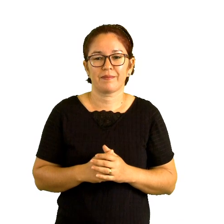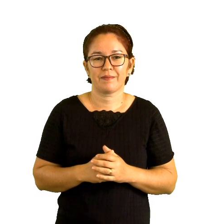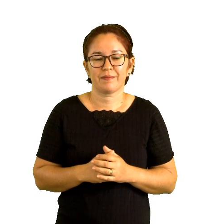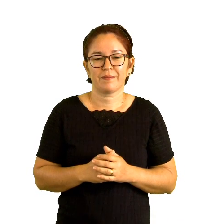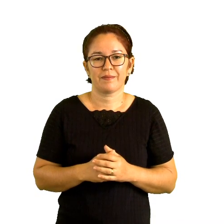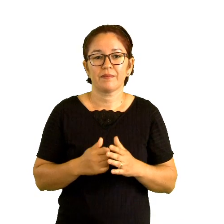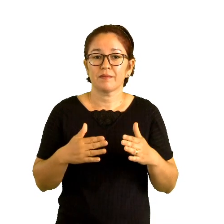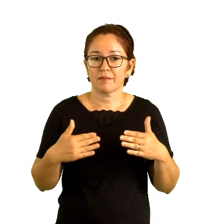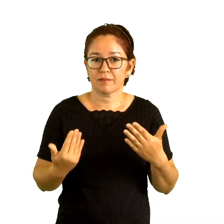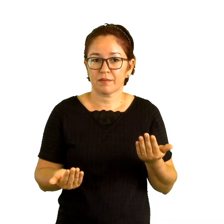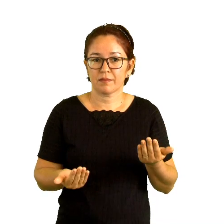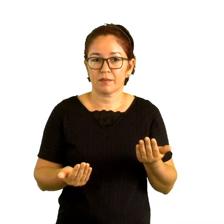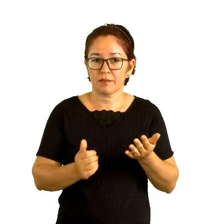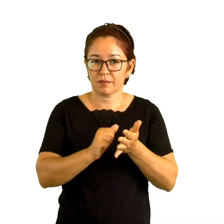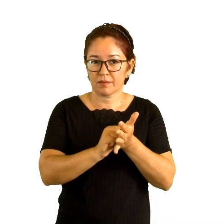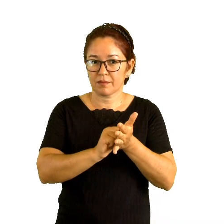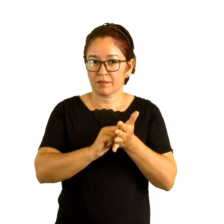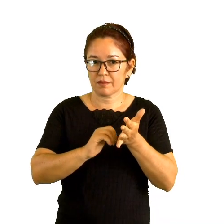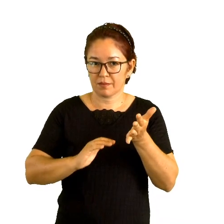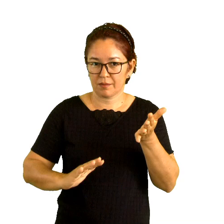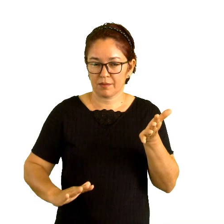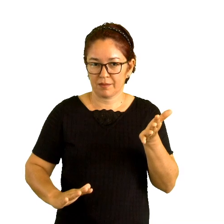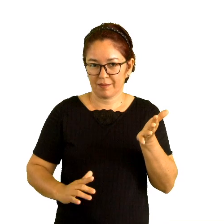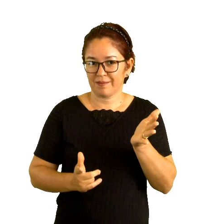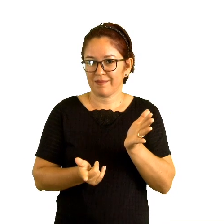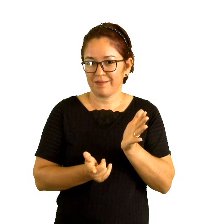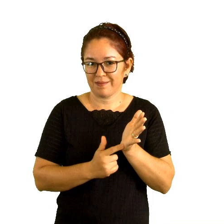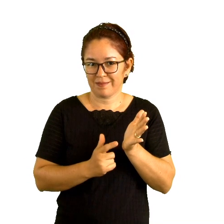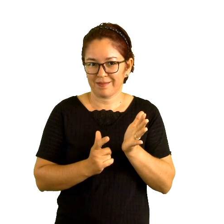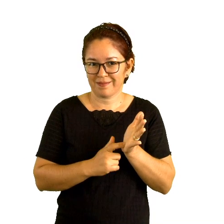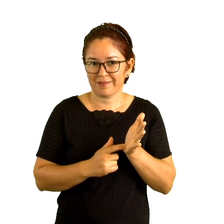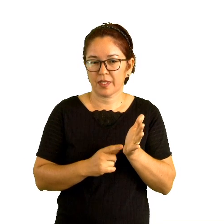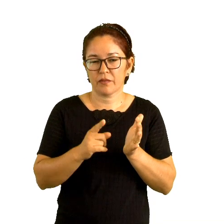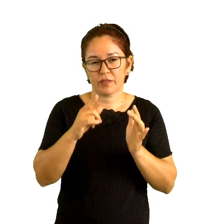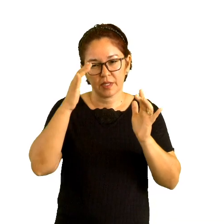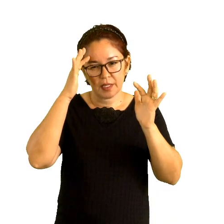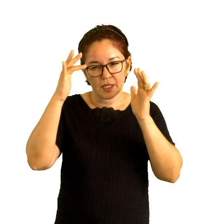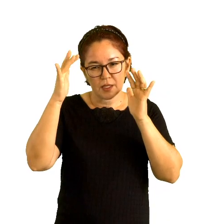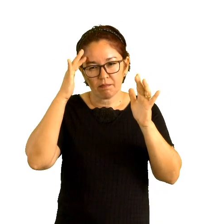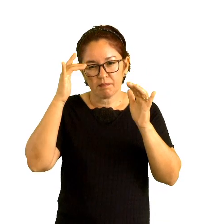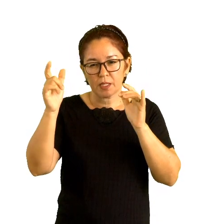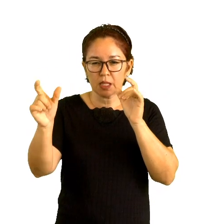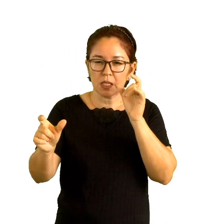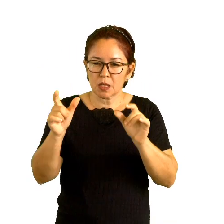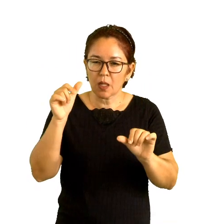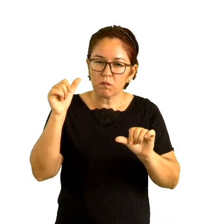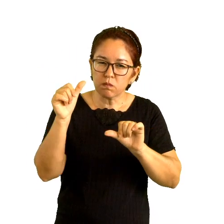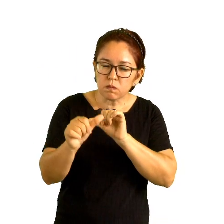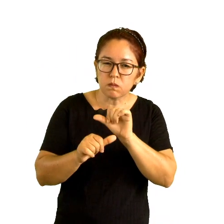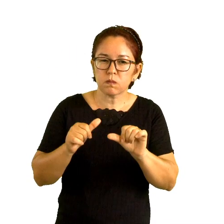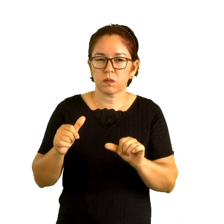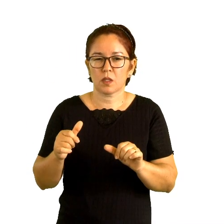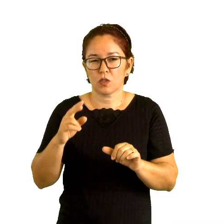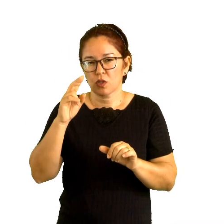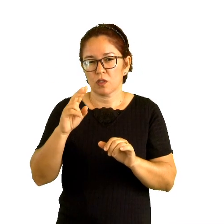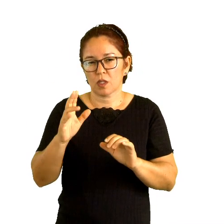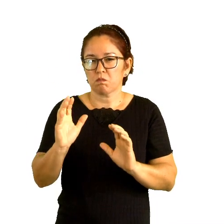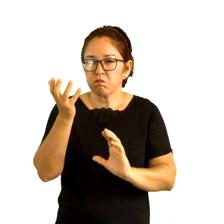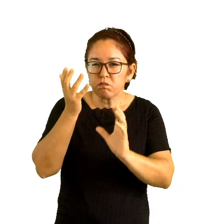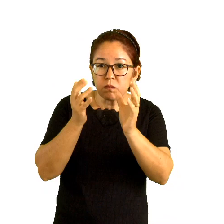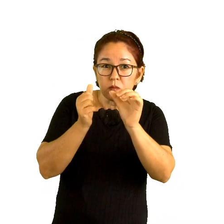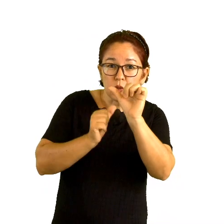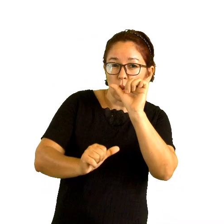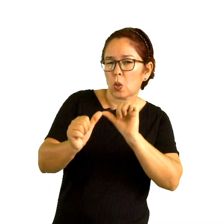essas questões. Você pode mudar, pode acrescentar os personagens, pode criar, recriar um conto cumulativo, mudando a